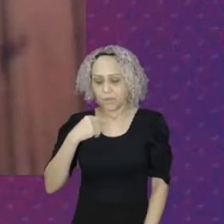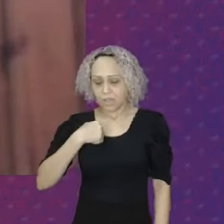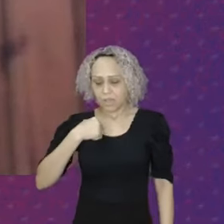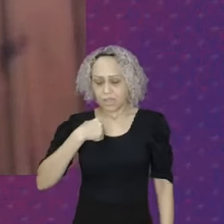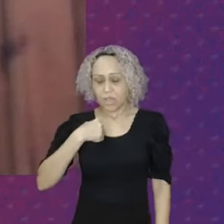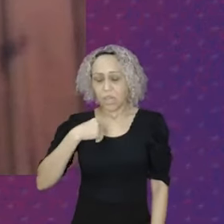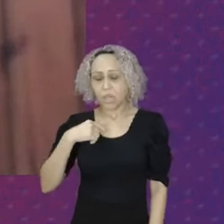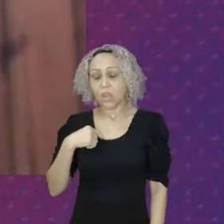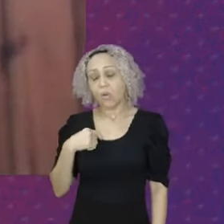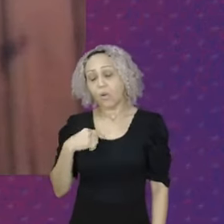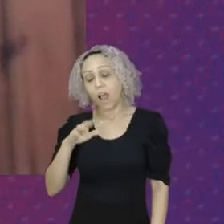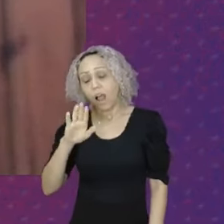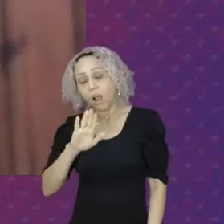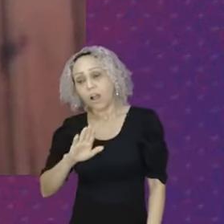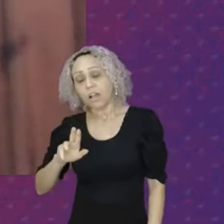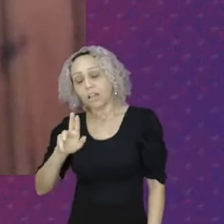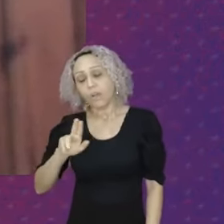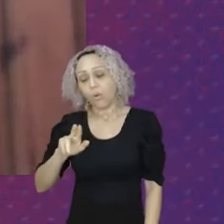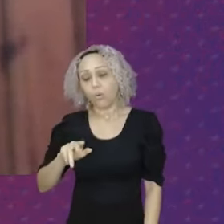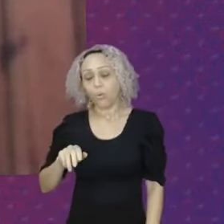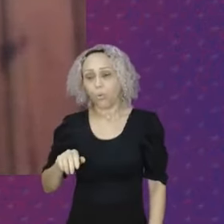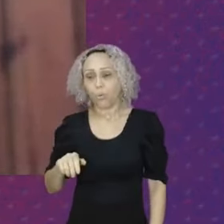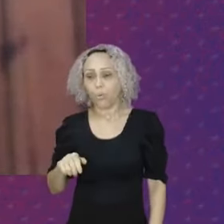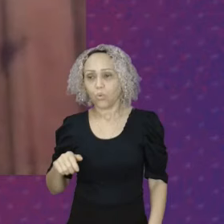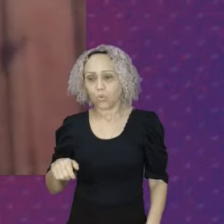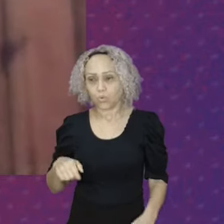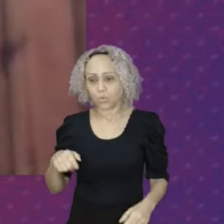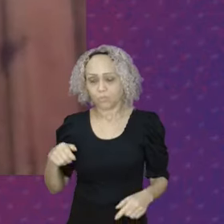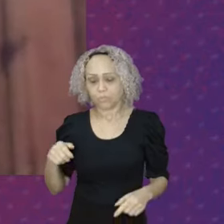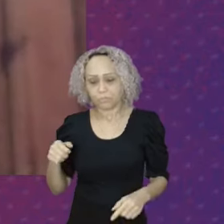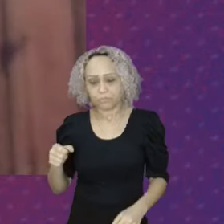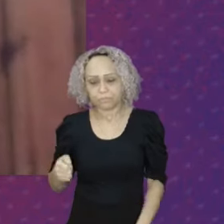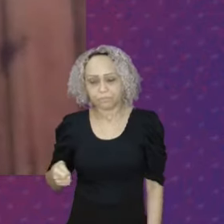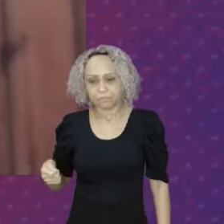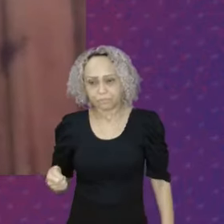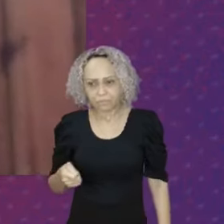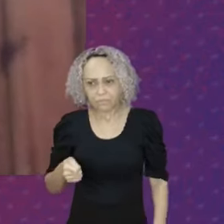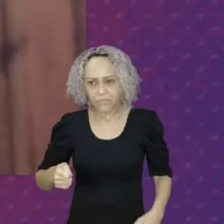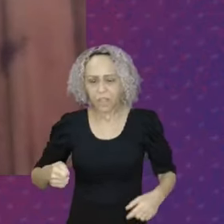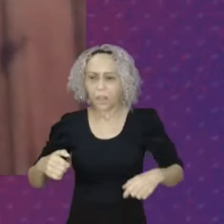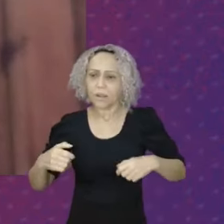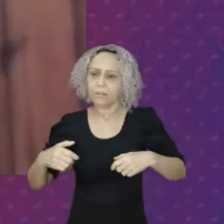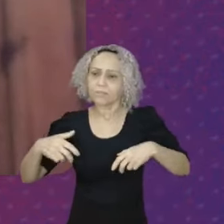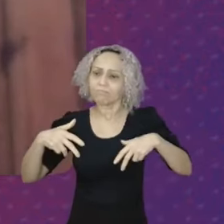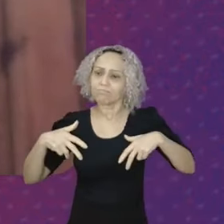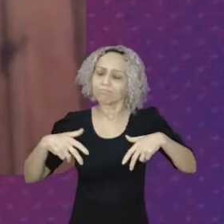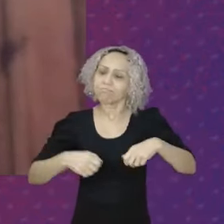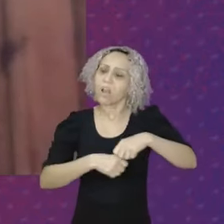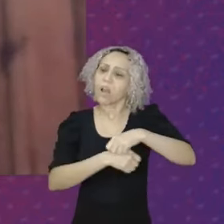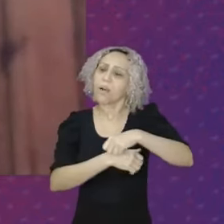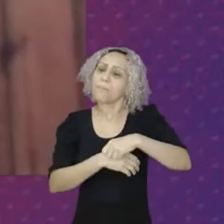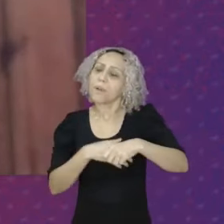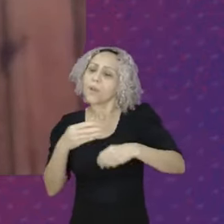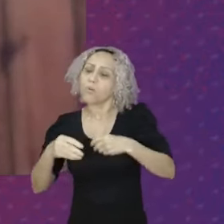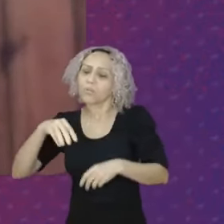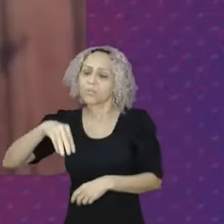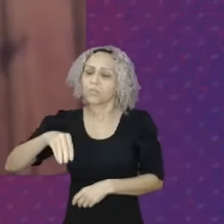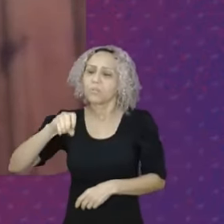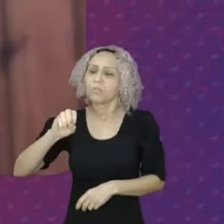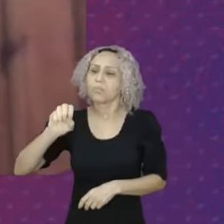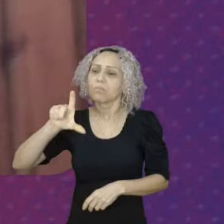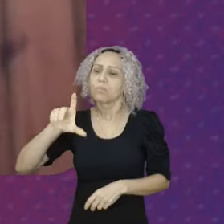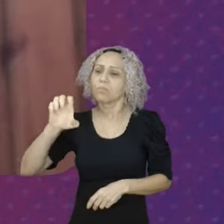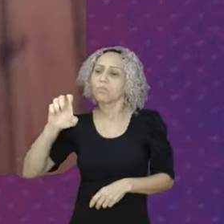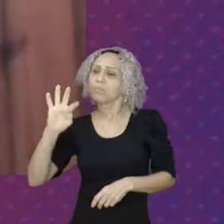uso órteses às vezes que é aqueles aqueles joelheiras ou ou tornos leiras né porque eu tenho deficiência física então eu tenho que